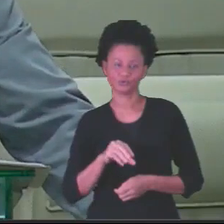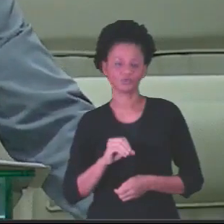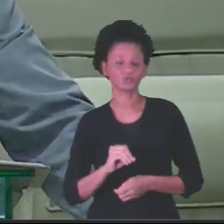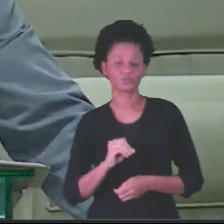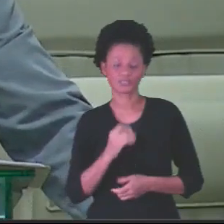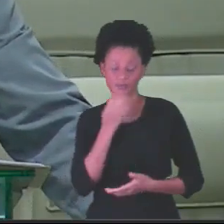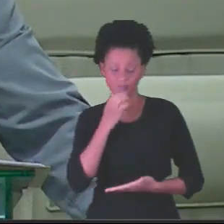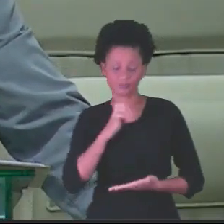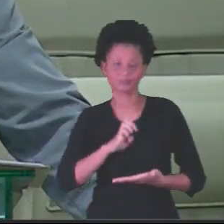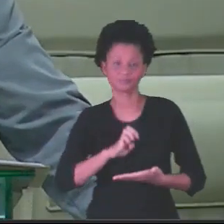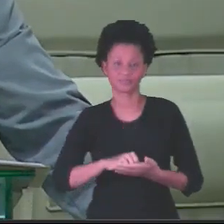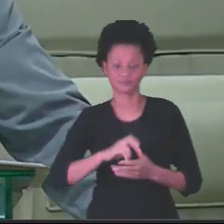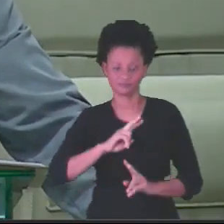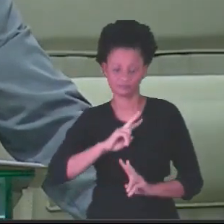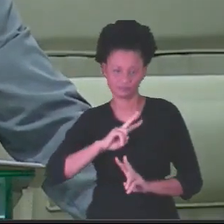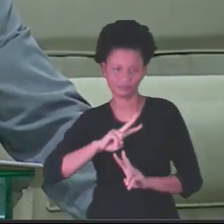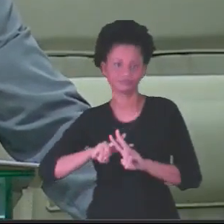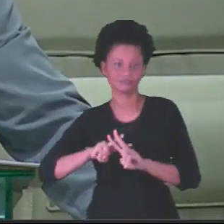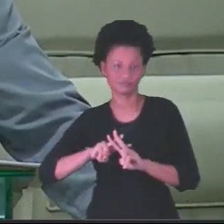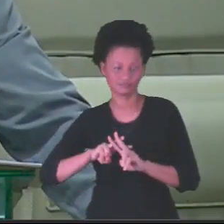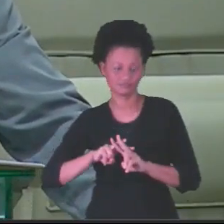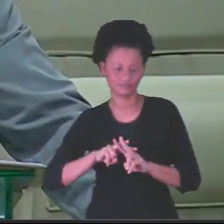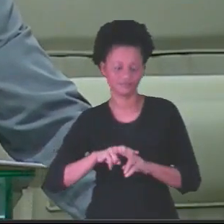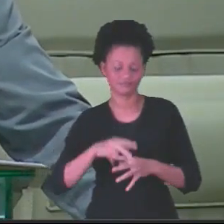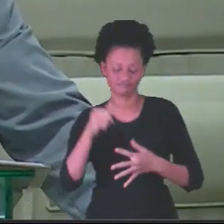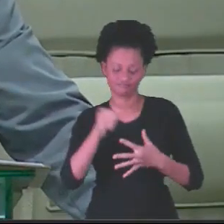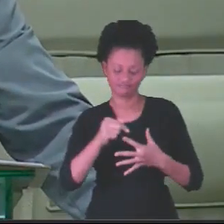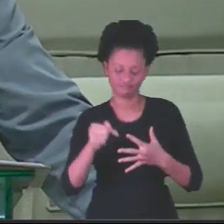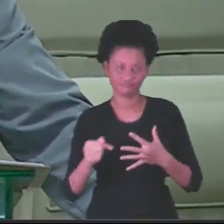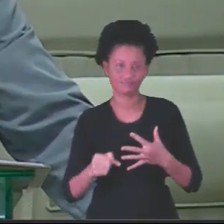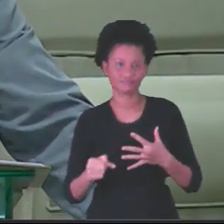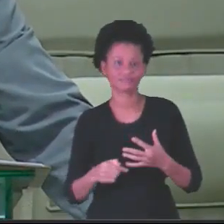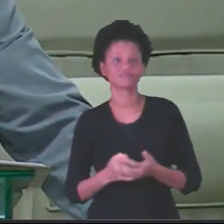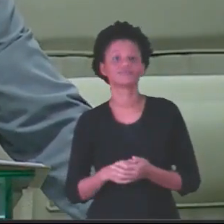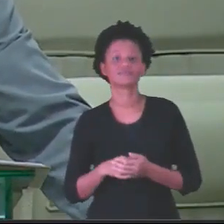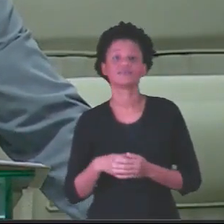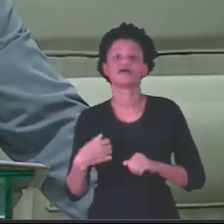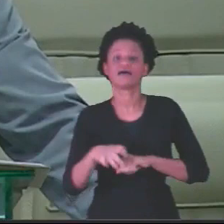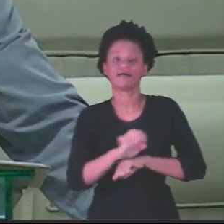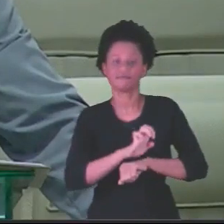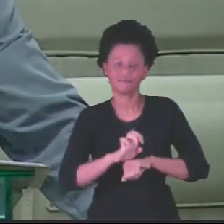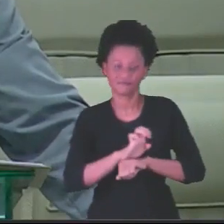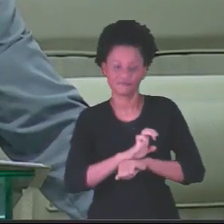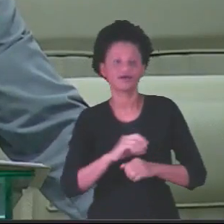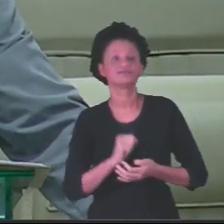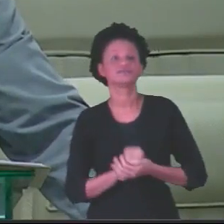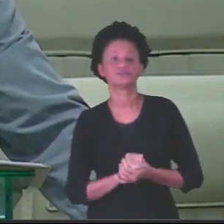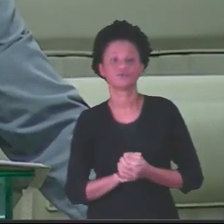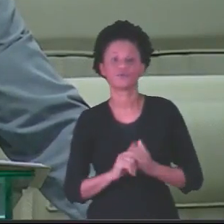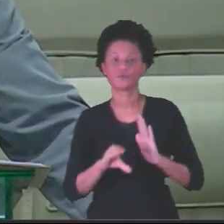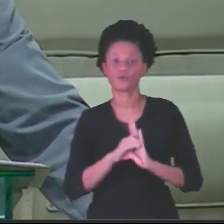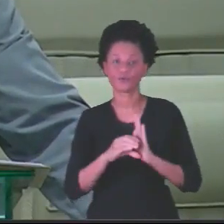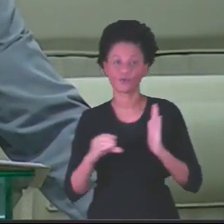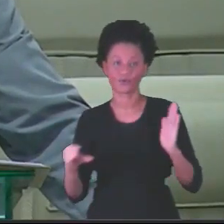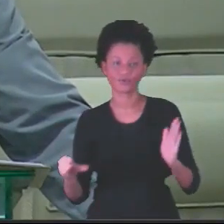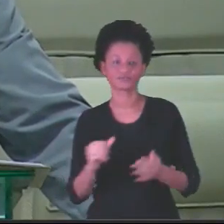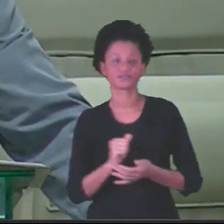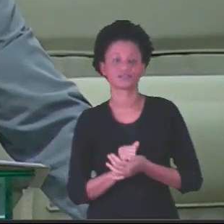o e entre elas está efésios colossenses e filemom